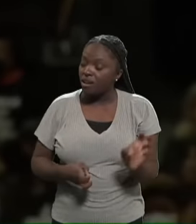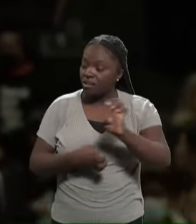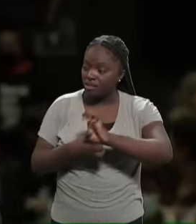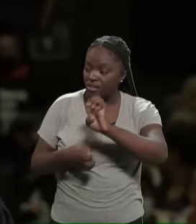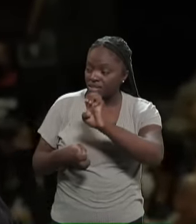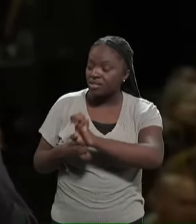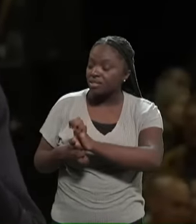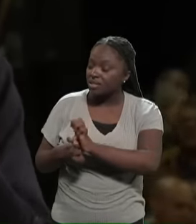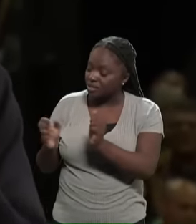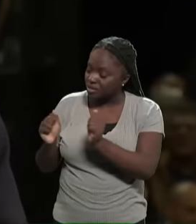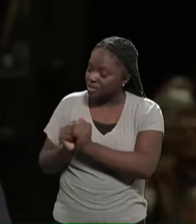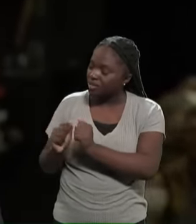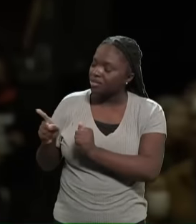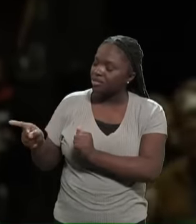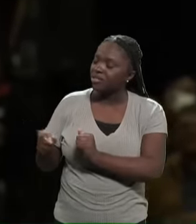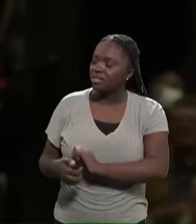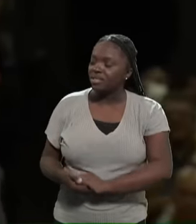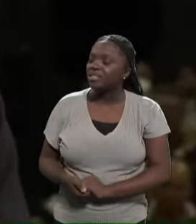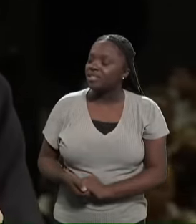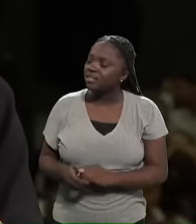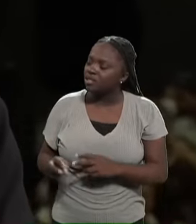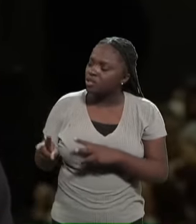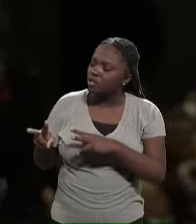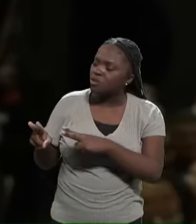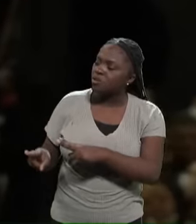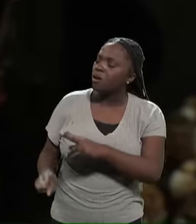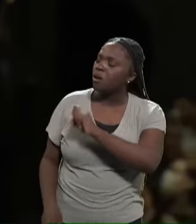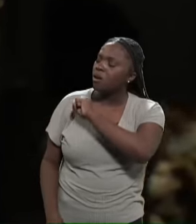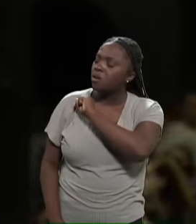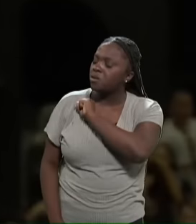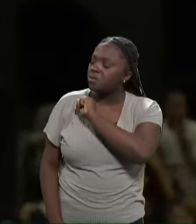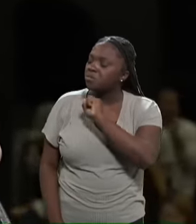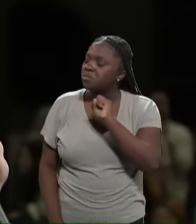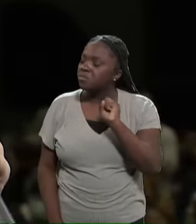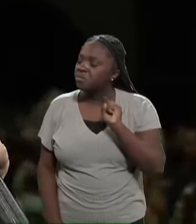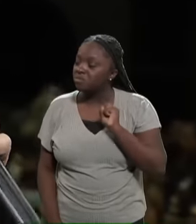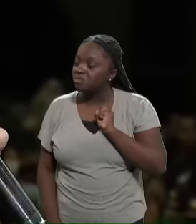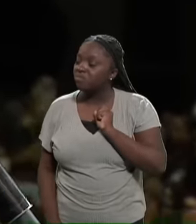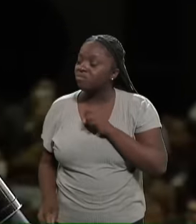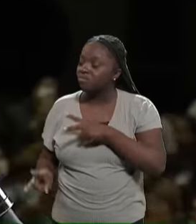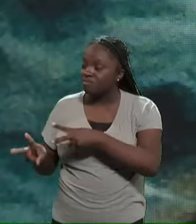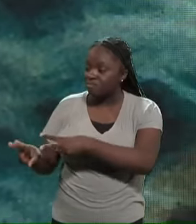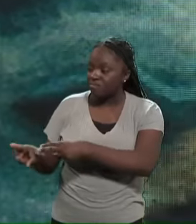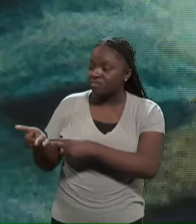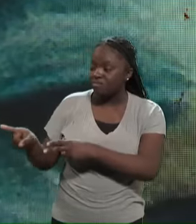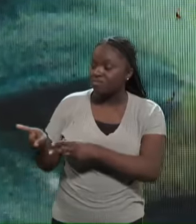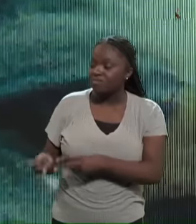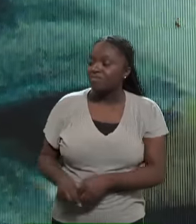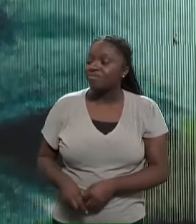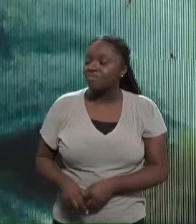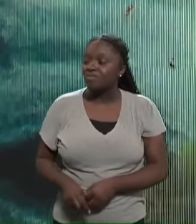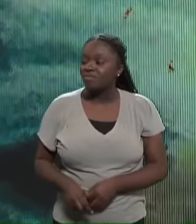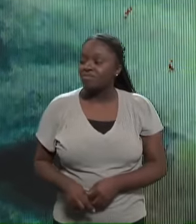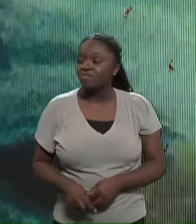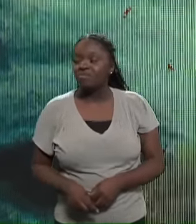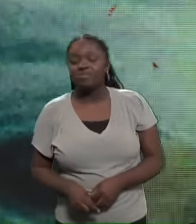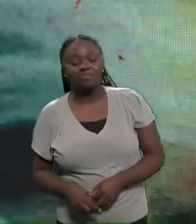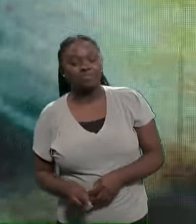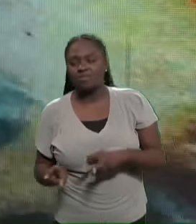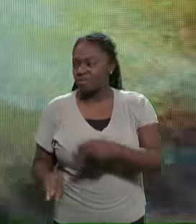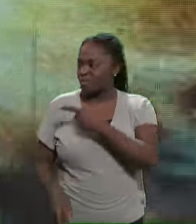fue con Eliseo, Él será con você. Como fue con Samuel, Él será con você. Ah, como fue con el pastor Márcio